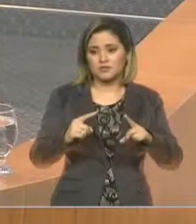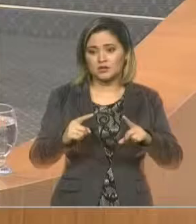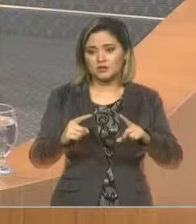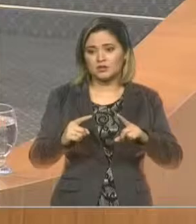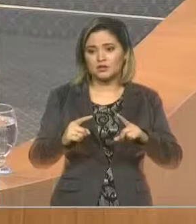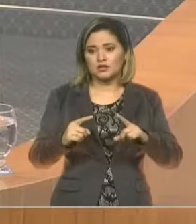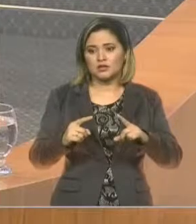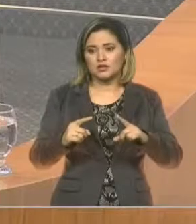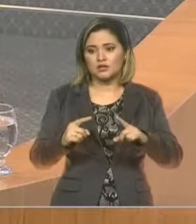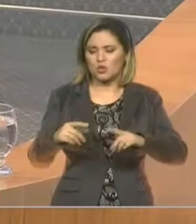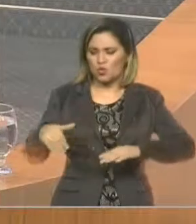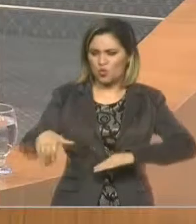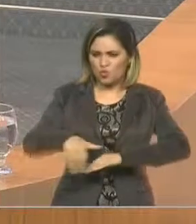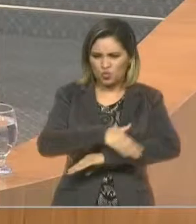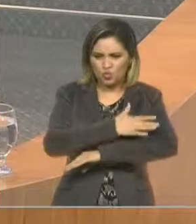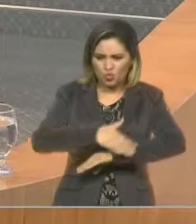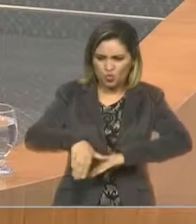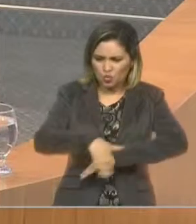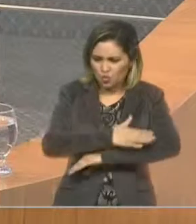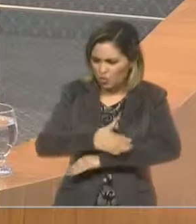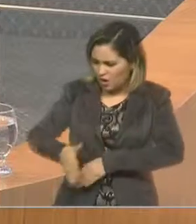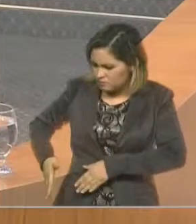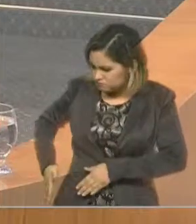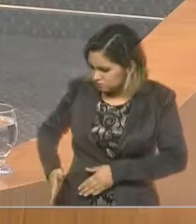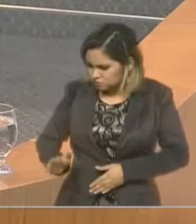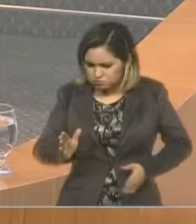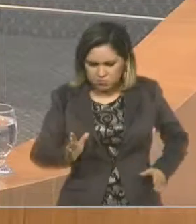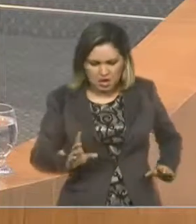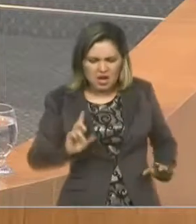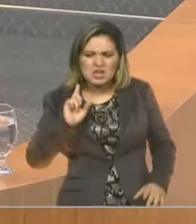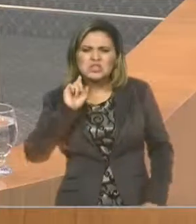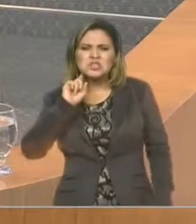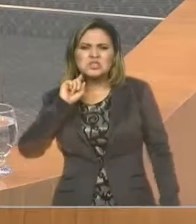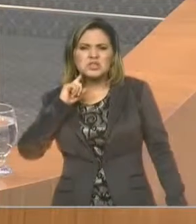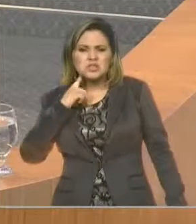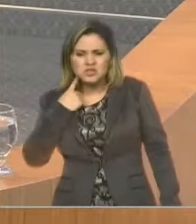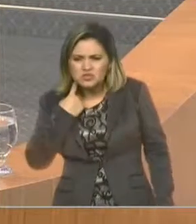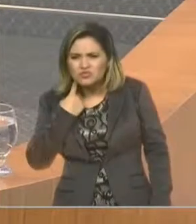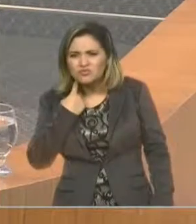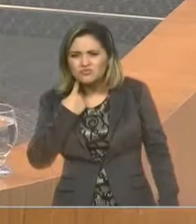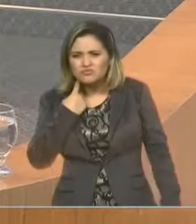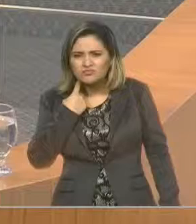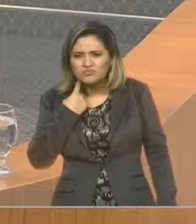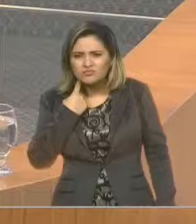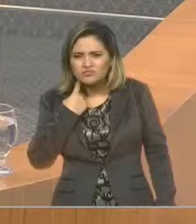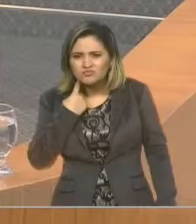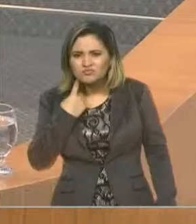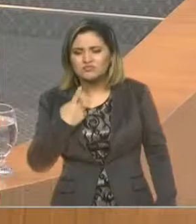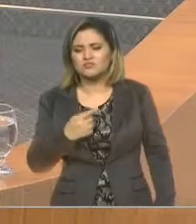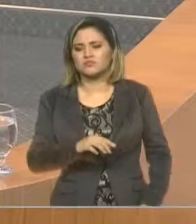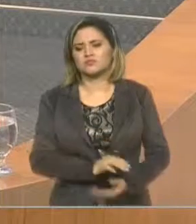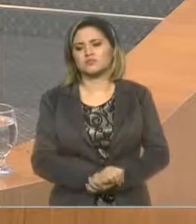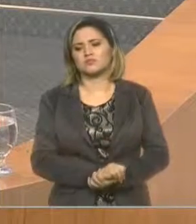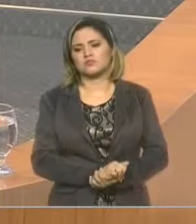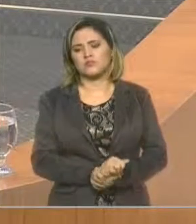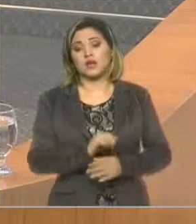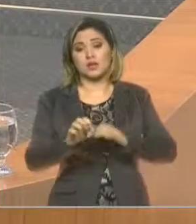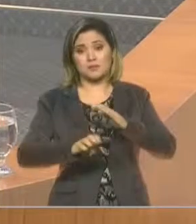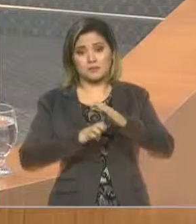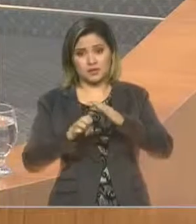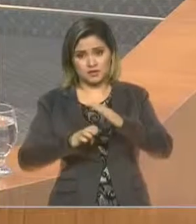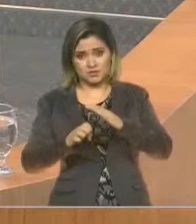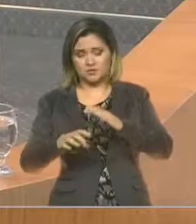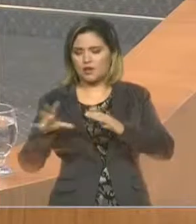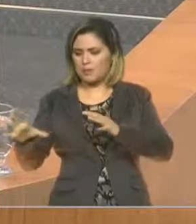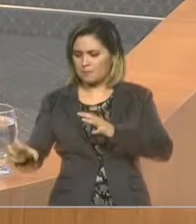a margem da avenida cheia de lixo todo dia. Coliseu não, as empresas de limpeza